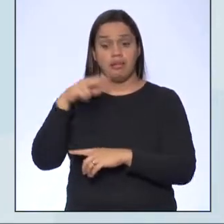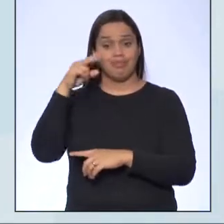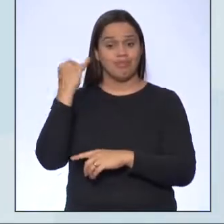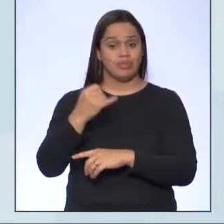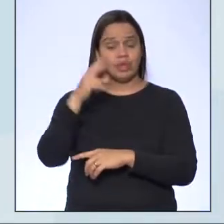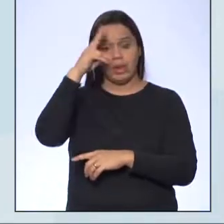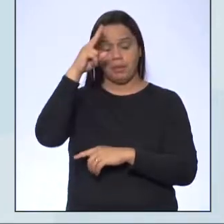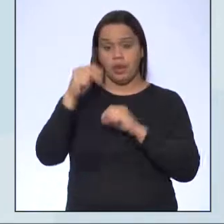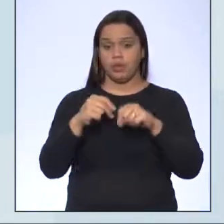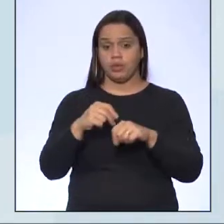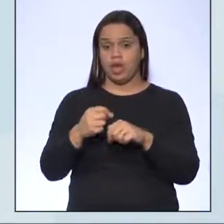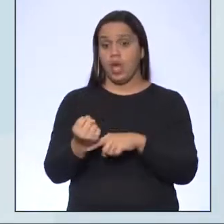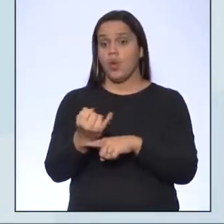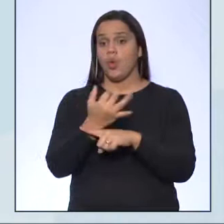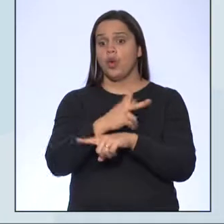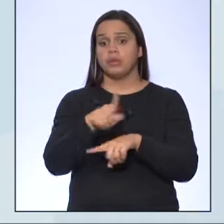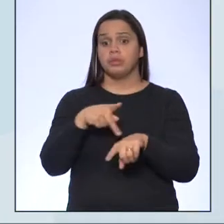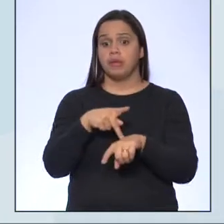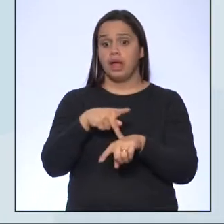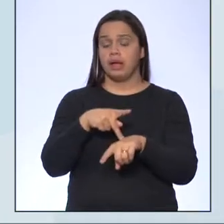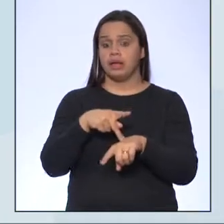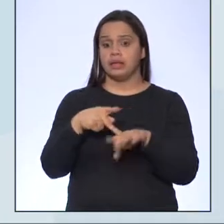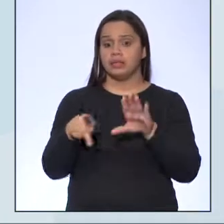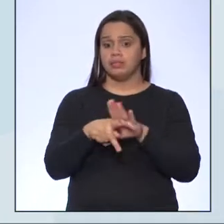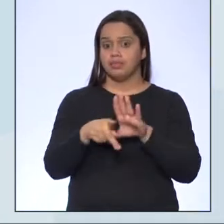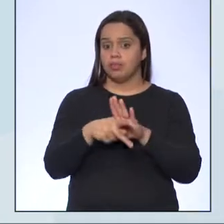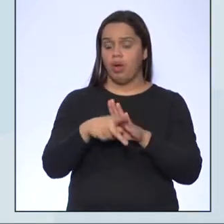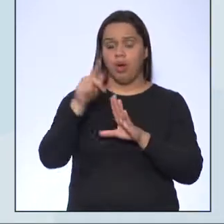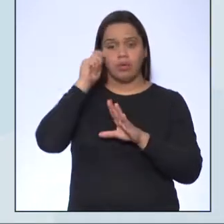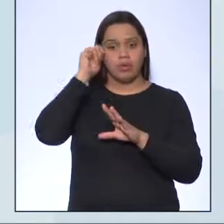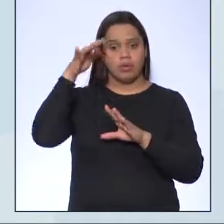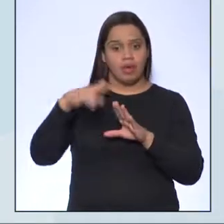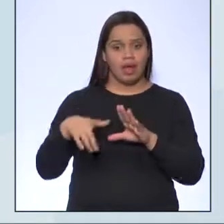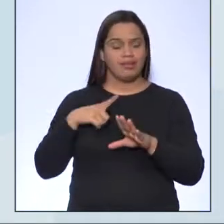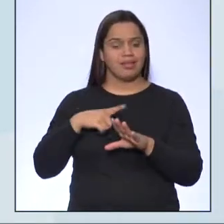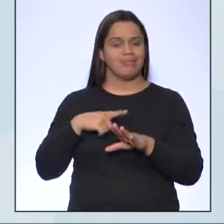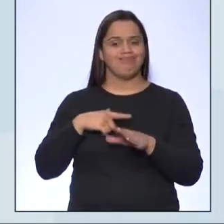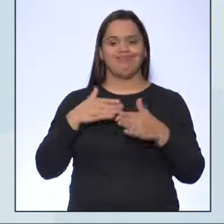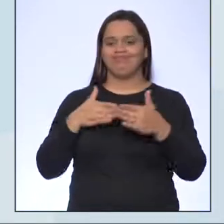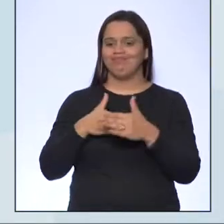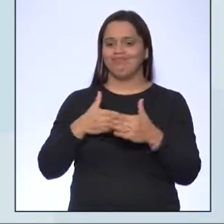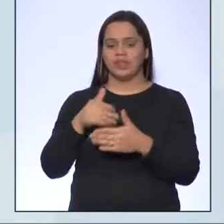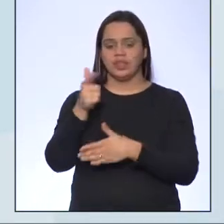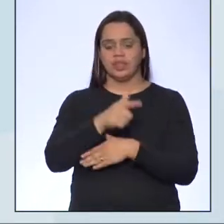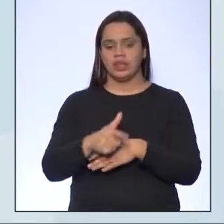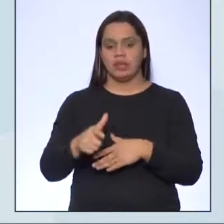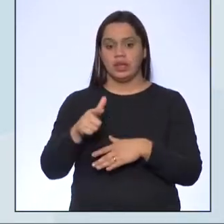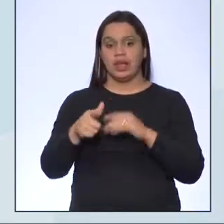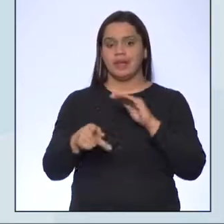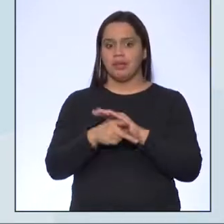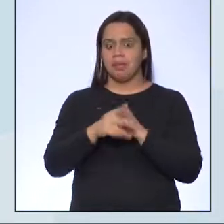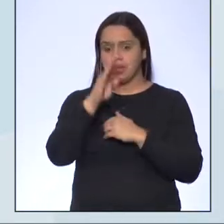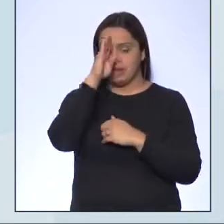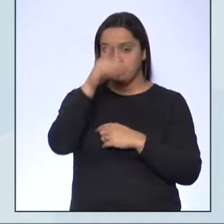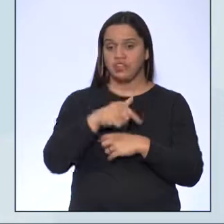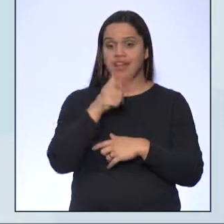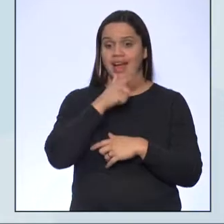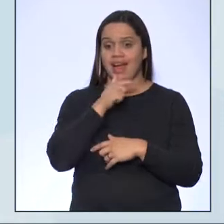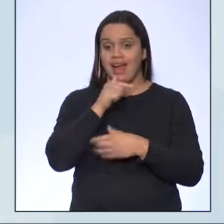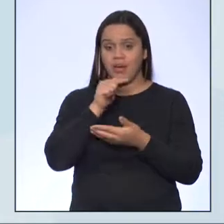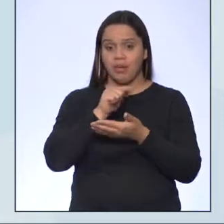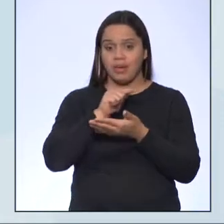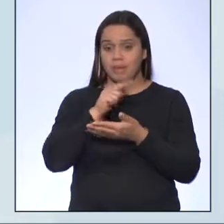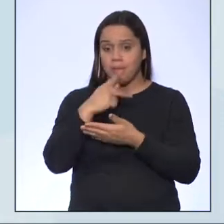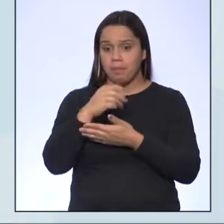africanos ainda, né, têm um acesso limitado ao saneamento básico e principalmente à água potável. Então, a